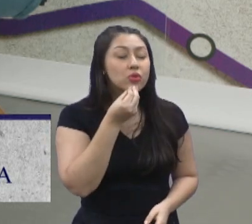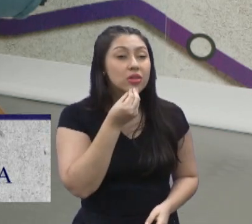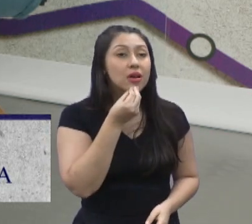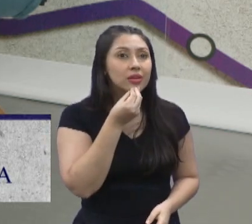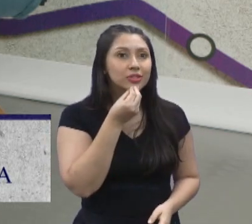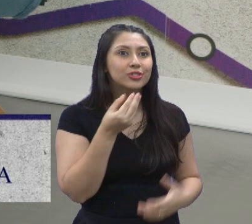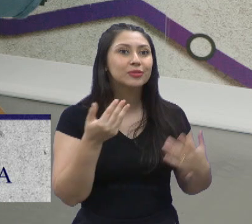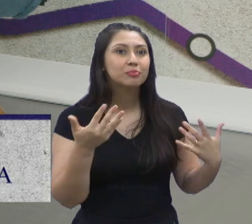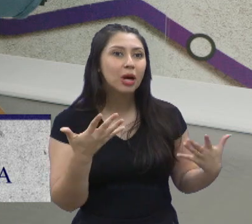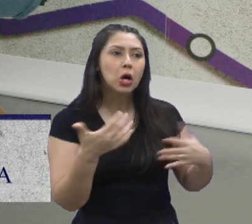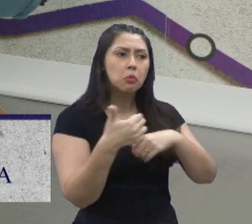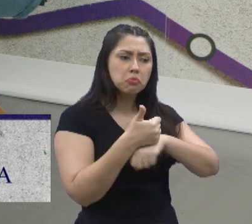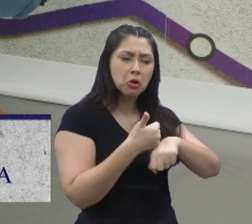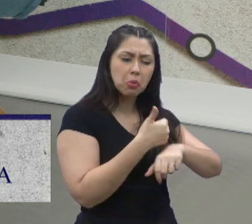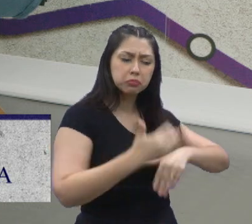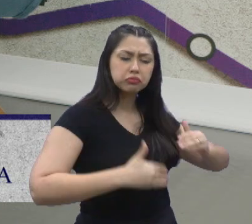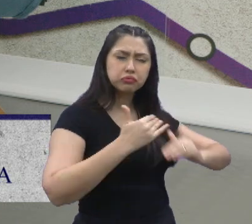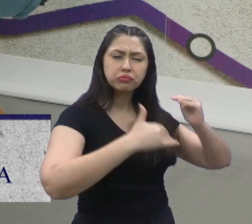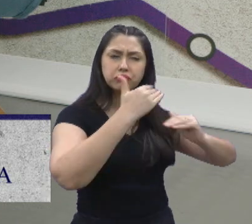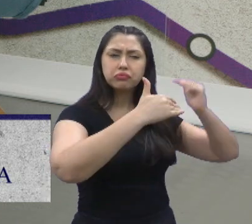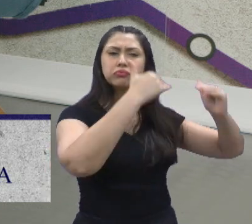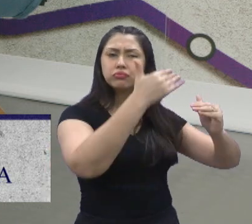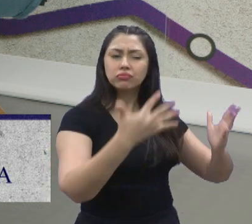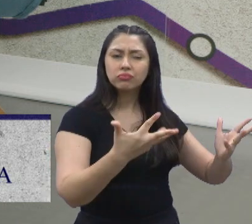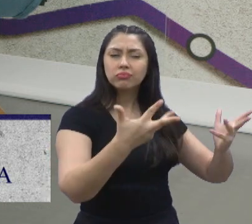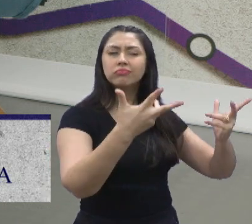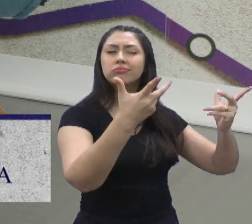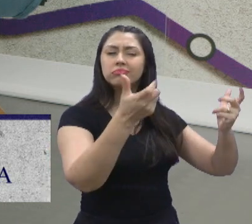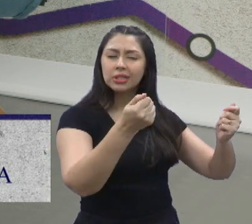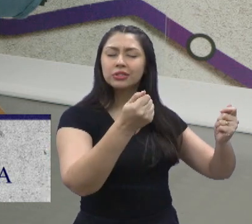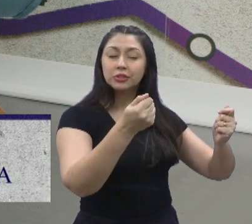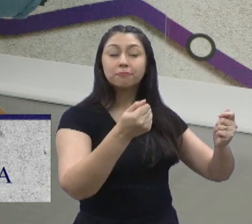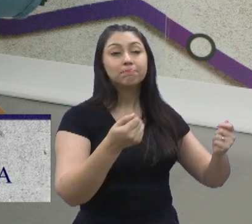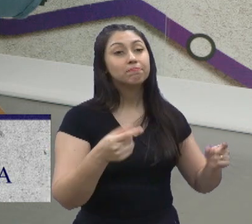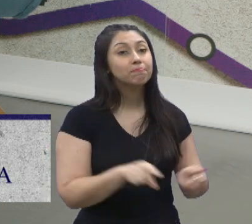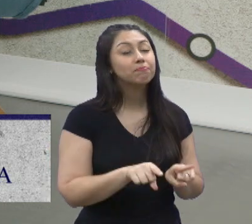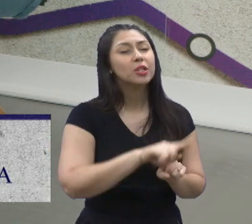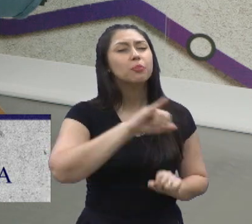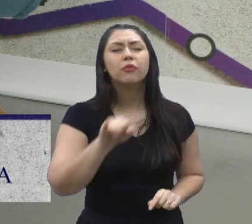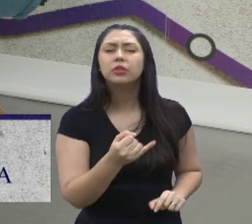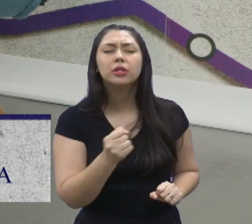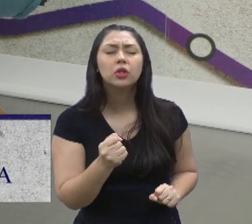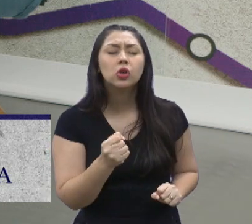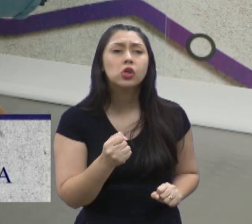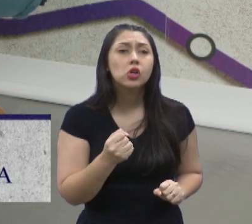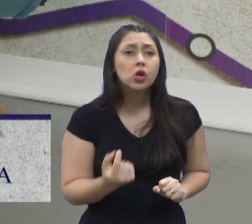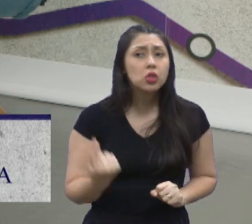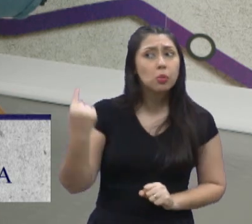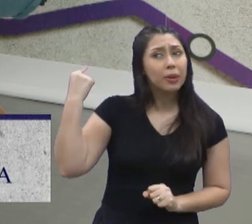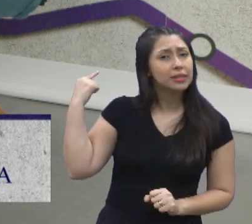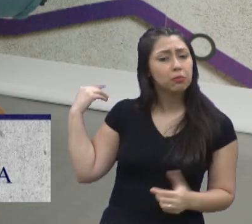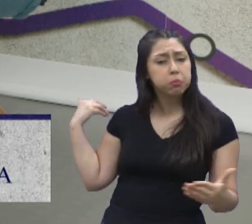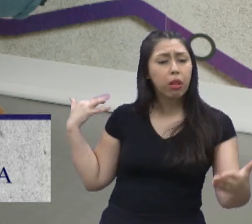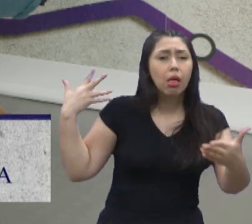né, o profissional que você é hoje, né, as habilidades que você tem. E aproveitando isso, né, o que mudou no perfil do profissional de